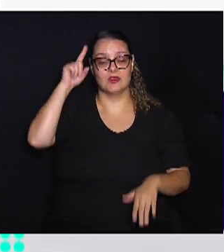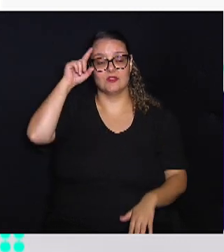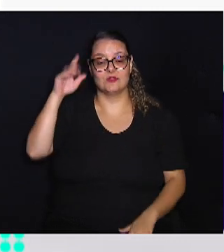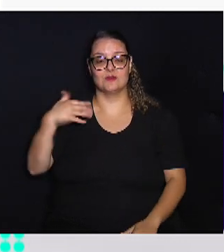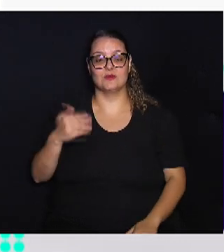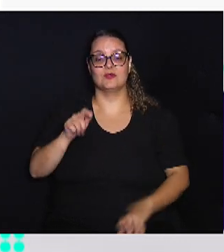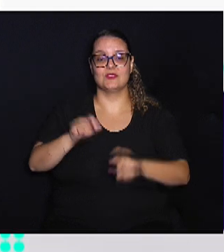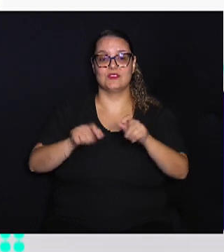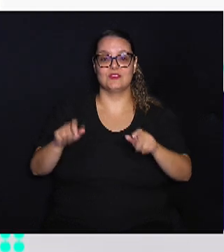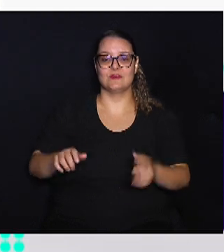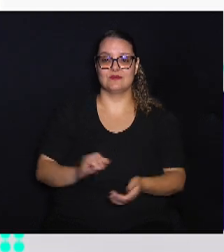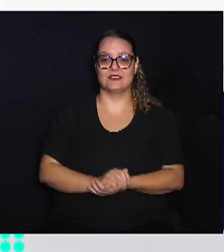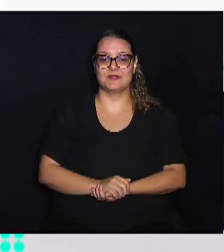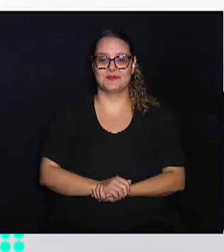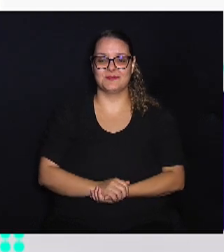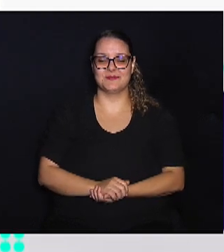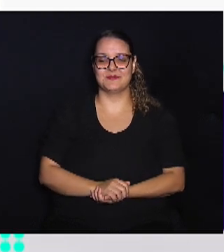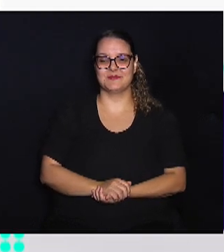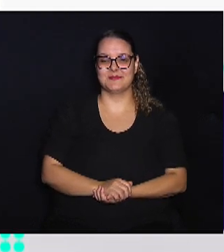das pessoas.